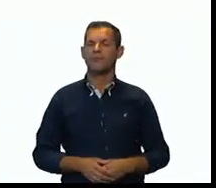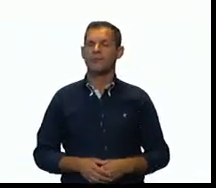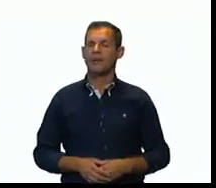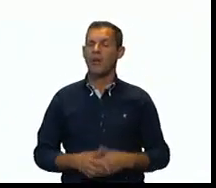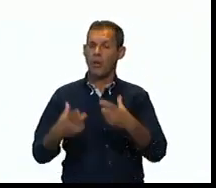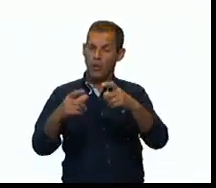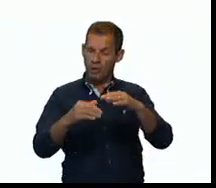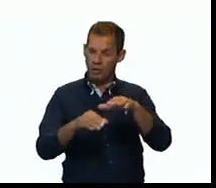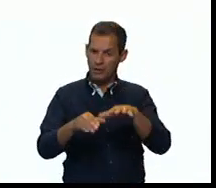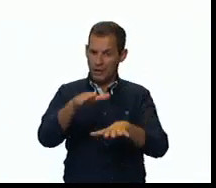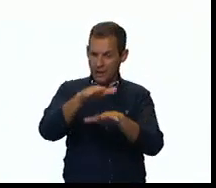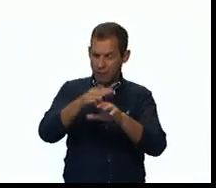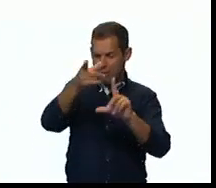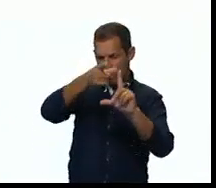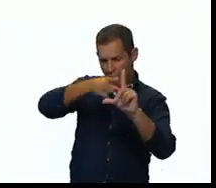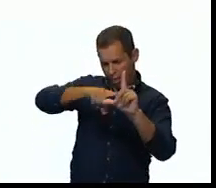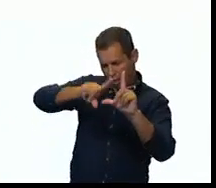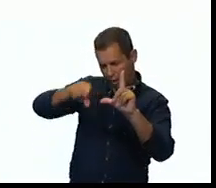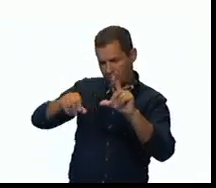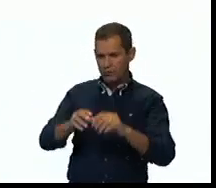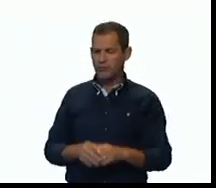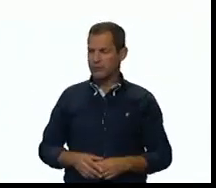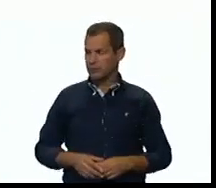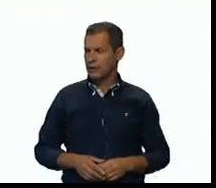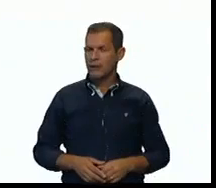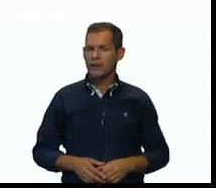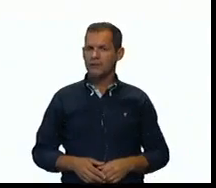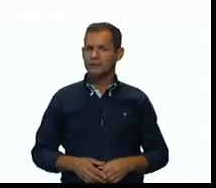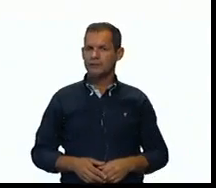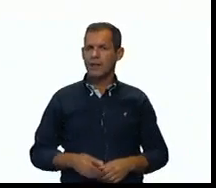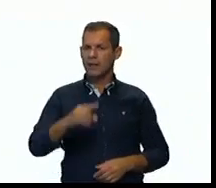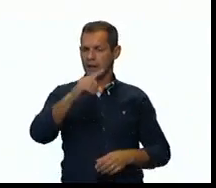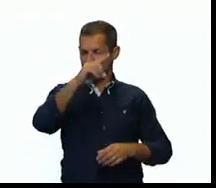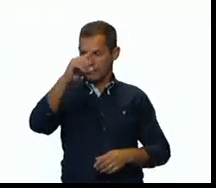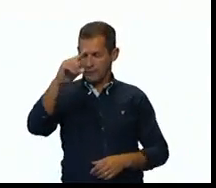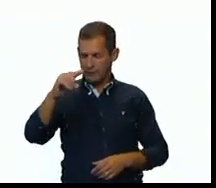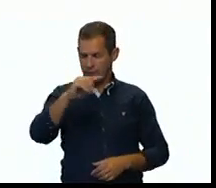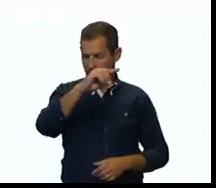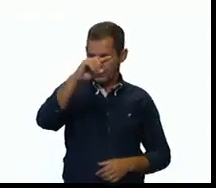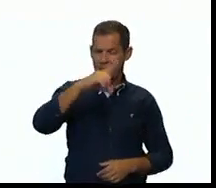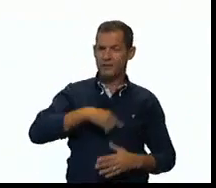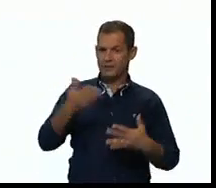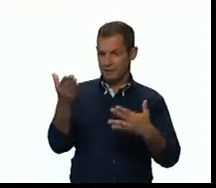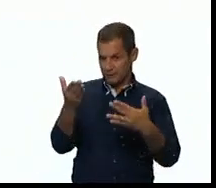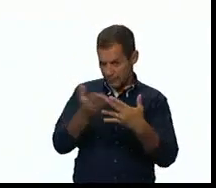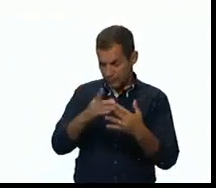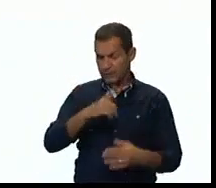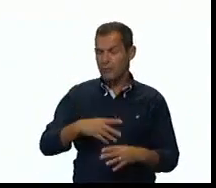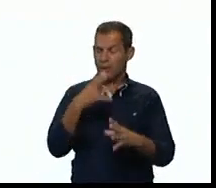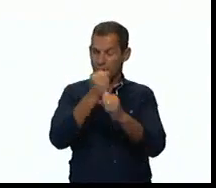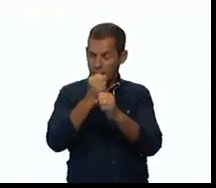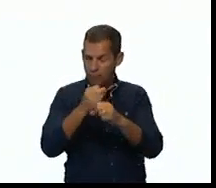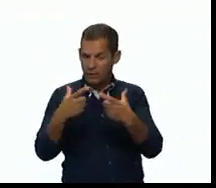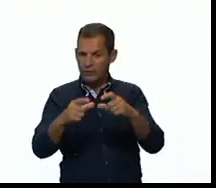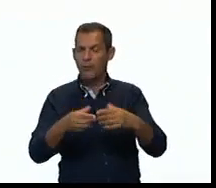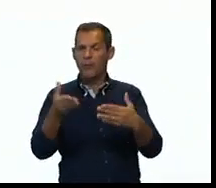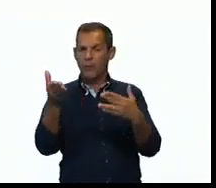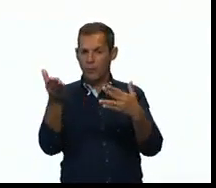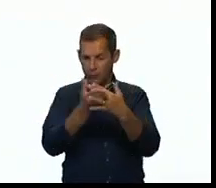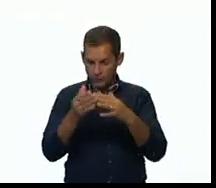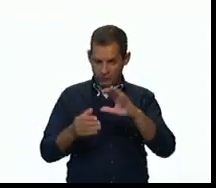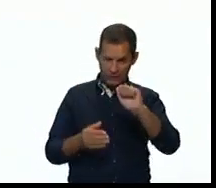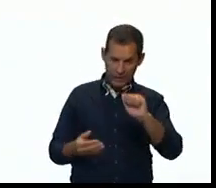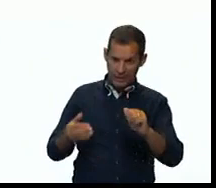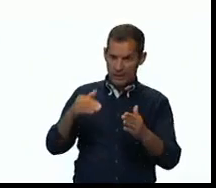a área abaixo da curva em retângulos. Então, ele foi lá, pegou o intervalo, a gente tem que calcular essa área no intervalo de